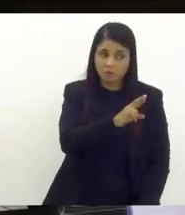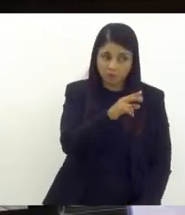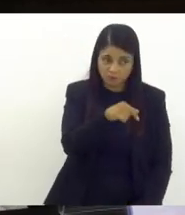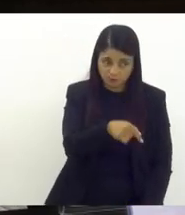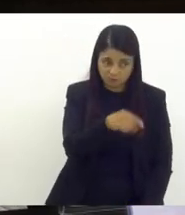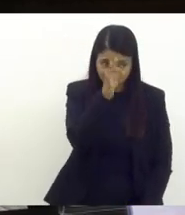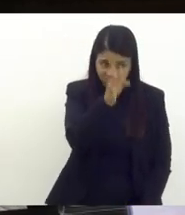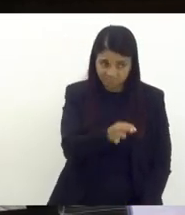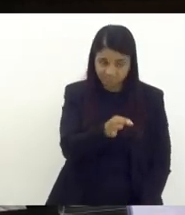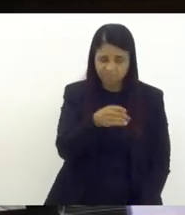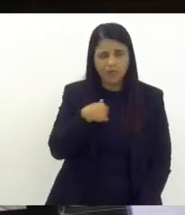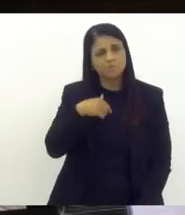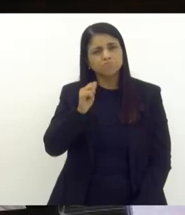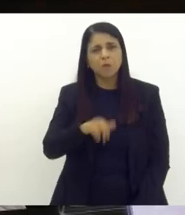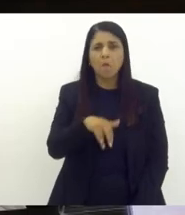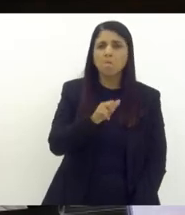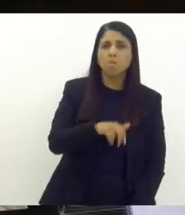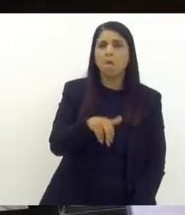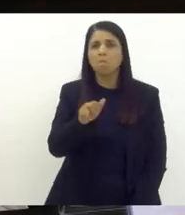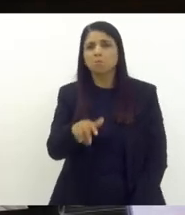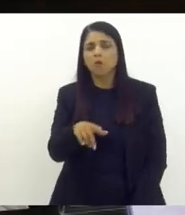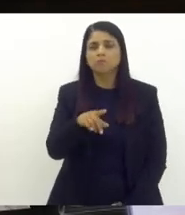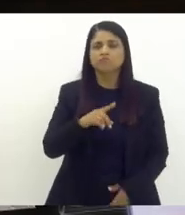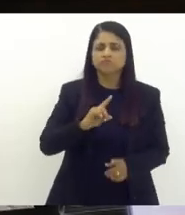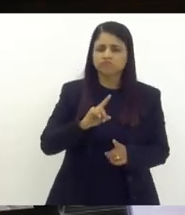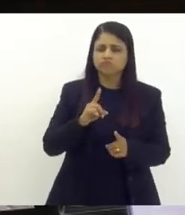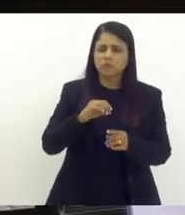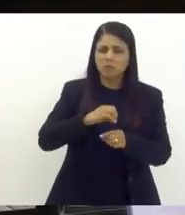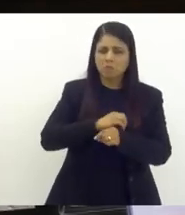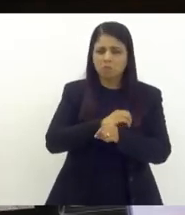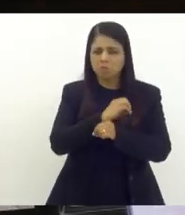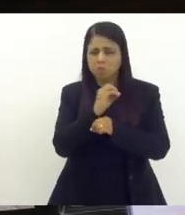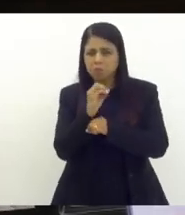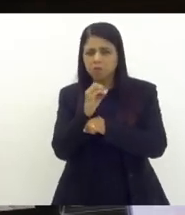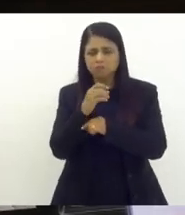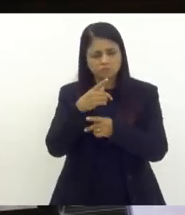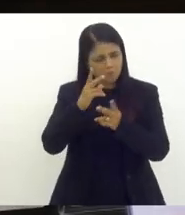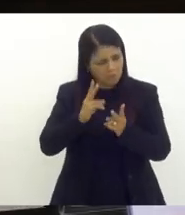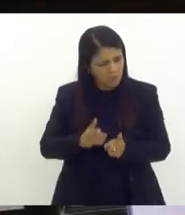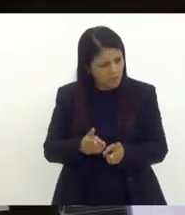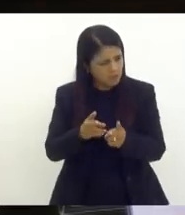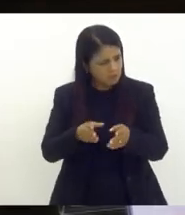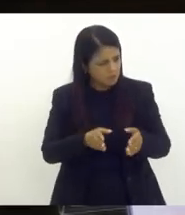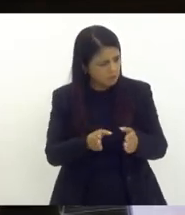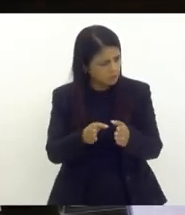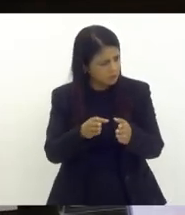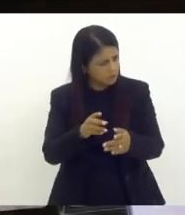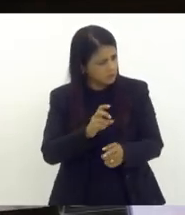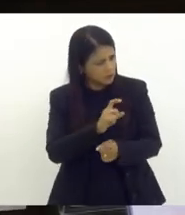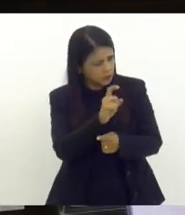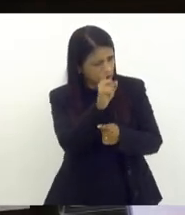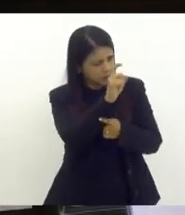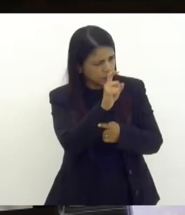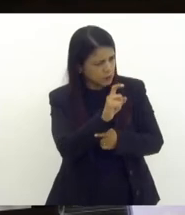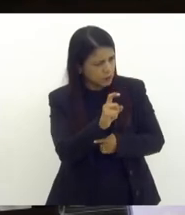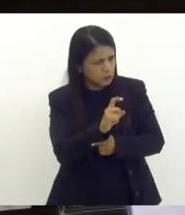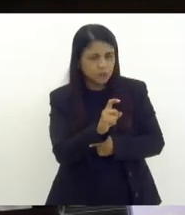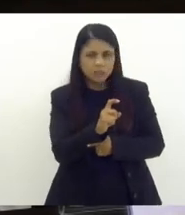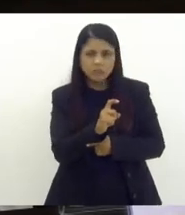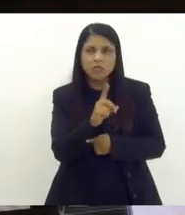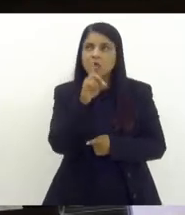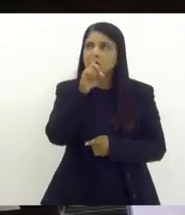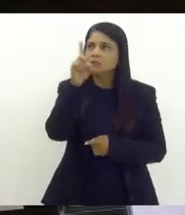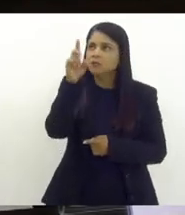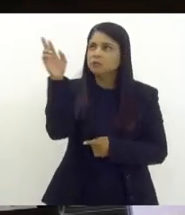seguiu o seu caminho no dia seguinte passando pelo mesmo local ele percebeu acima daquela fichação Deus é a resposta uma